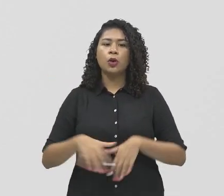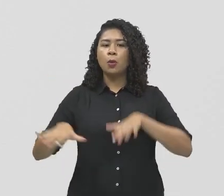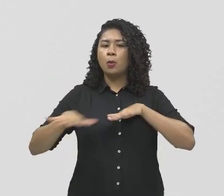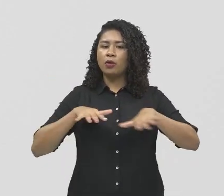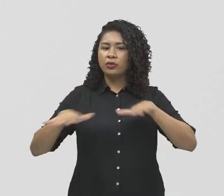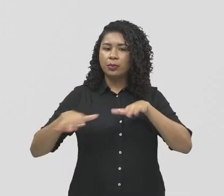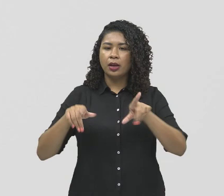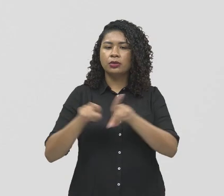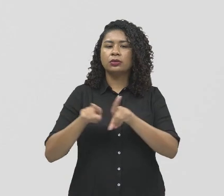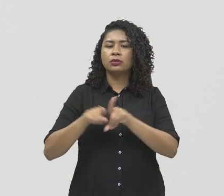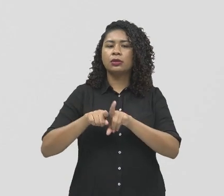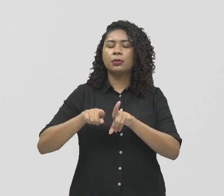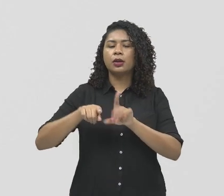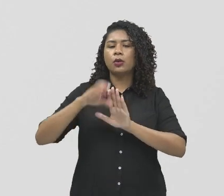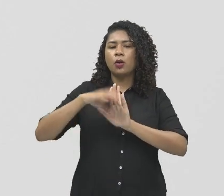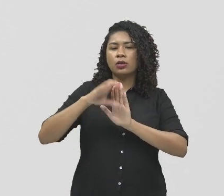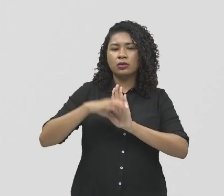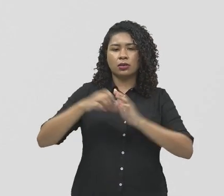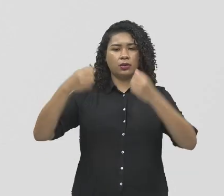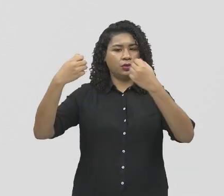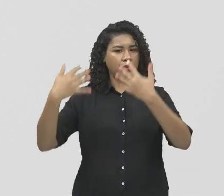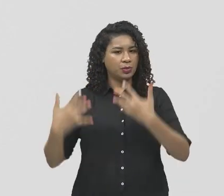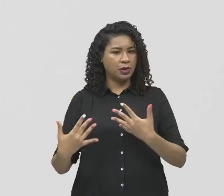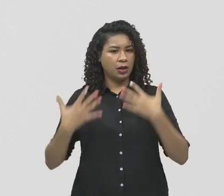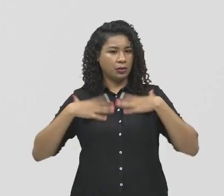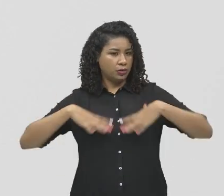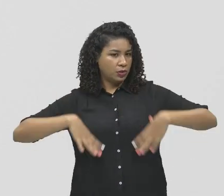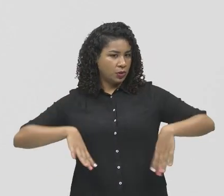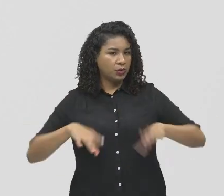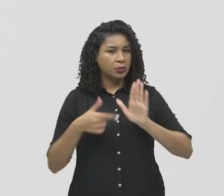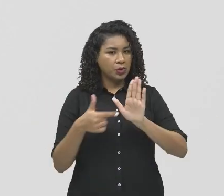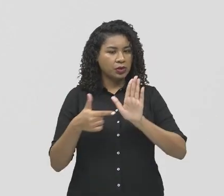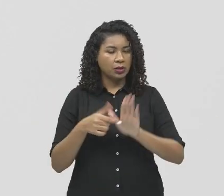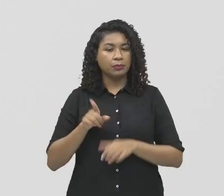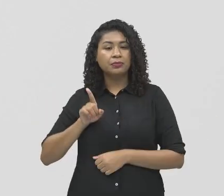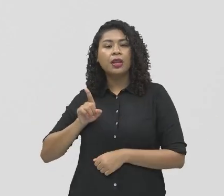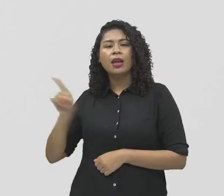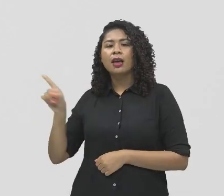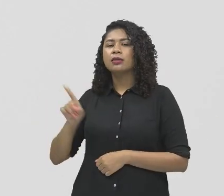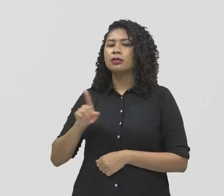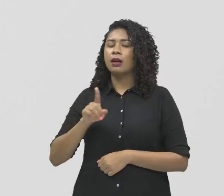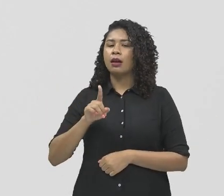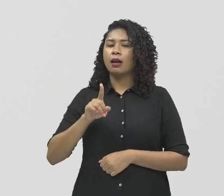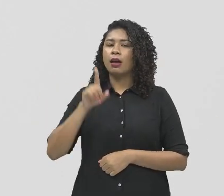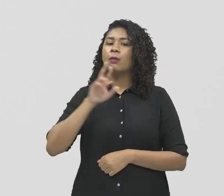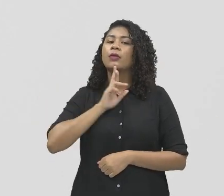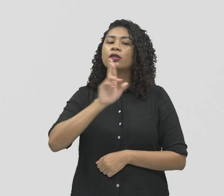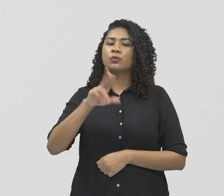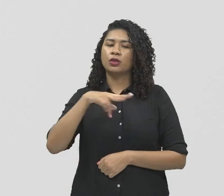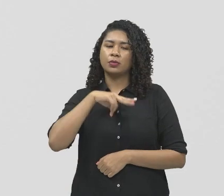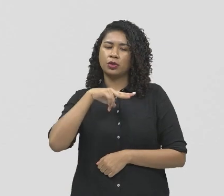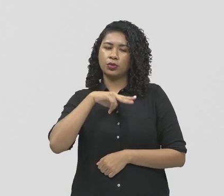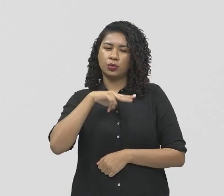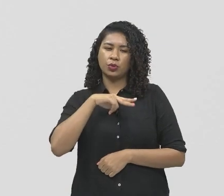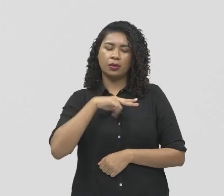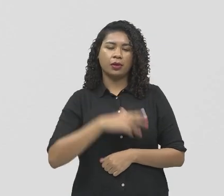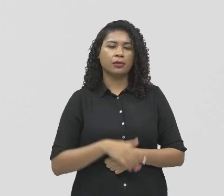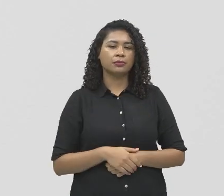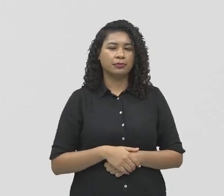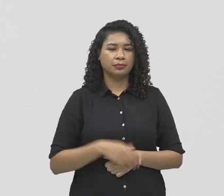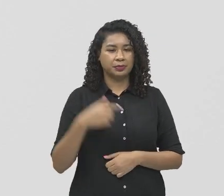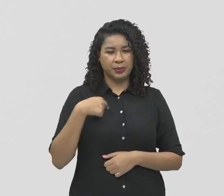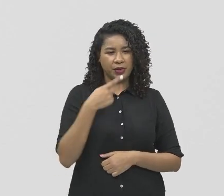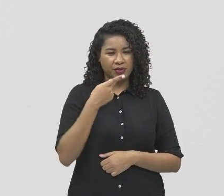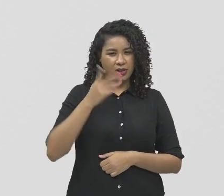e traje dos dançarinos. Bem, essa resposta é pessoal, como eu falei para vocês. Com certeza vocês